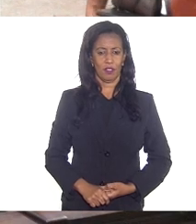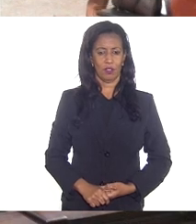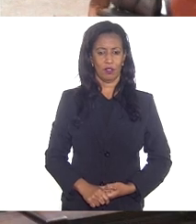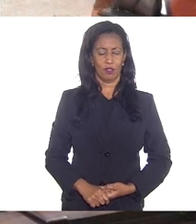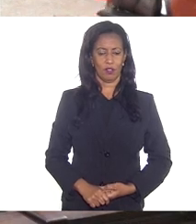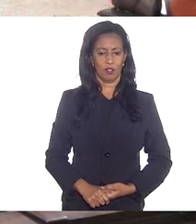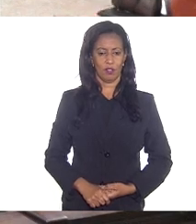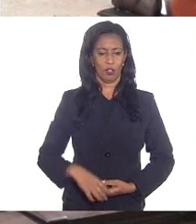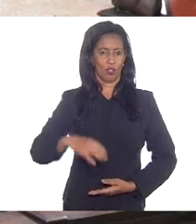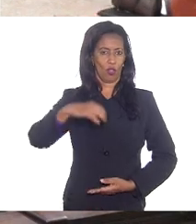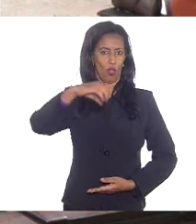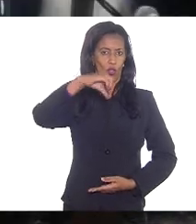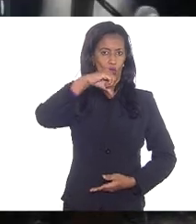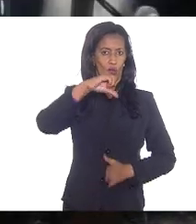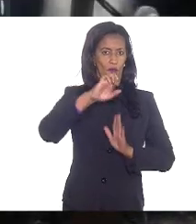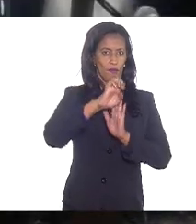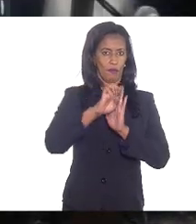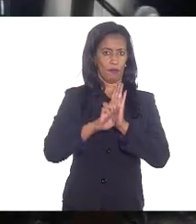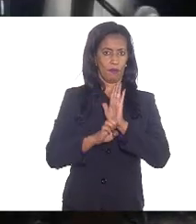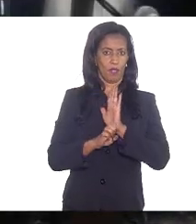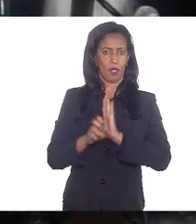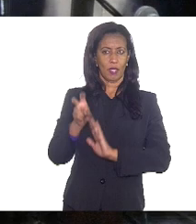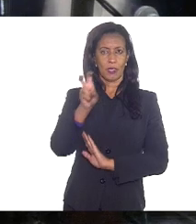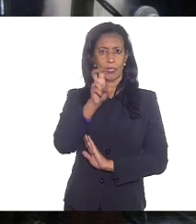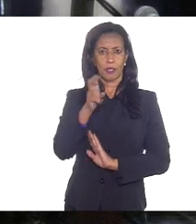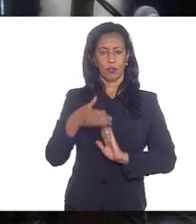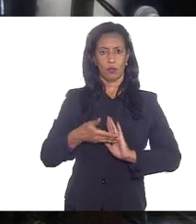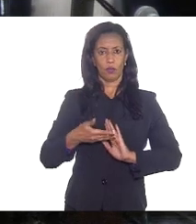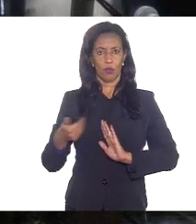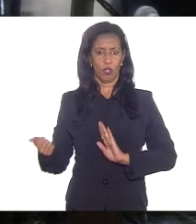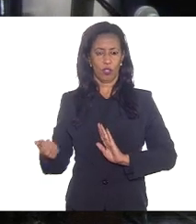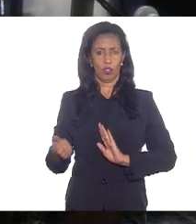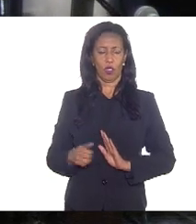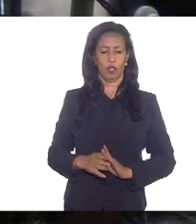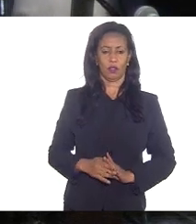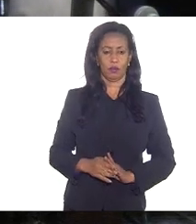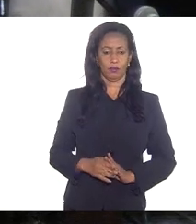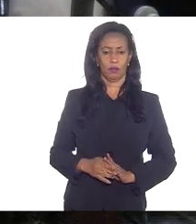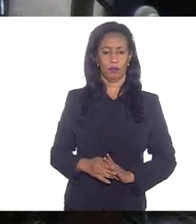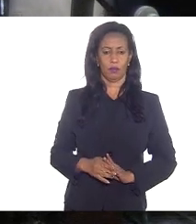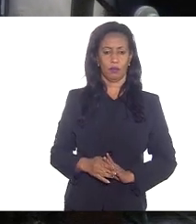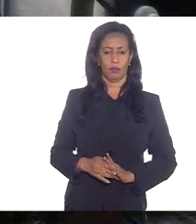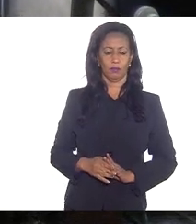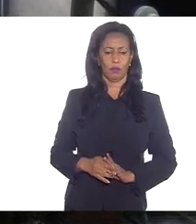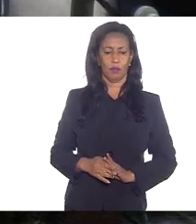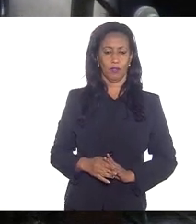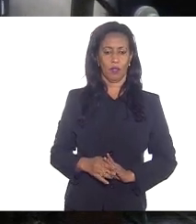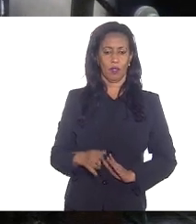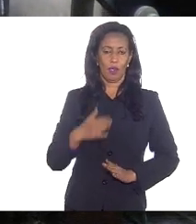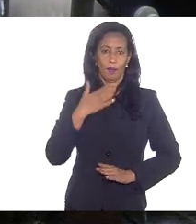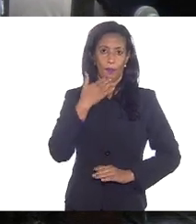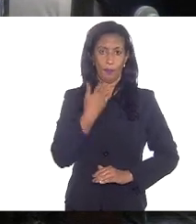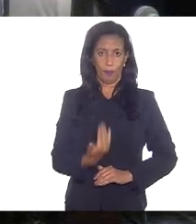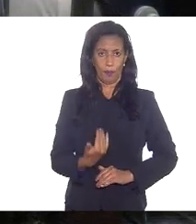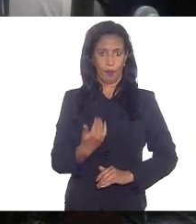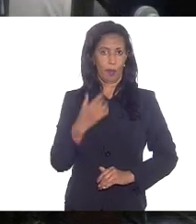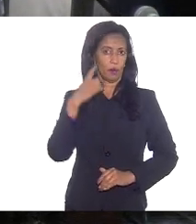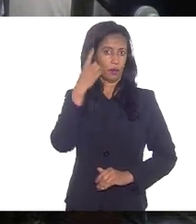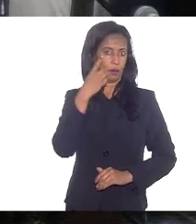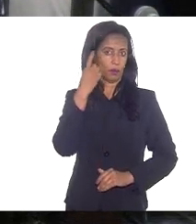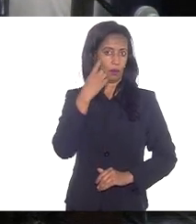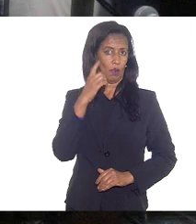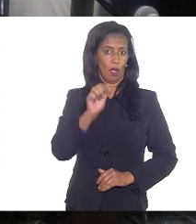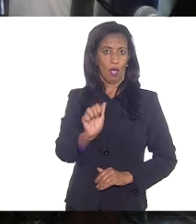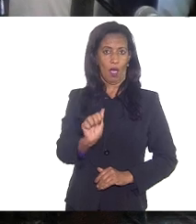Isso aí, são 9 emendas, 5 foram retiradas por parte do deputado Luiz. Faço um apelo ao deputado Alexandre Freitas